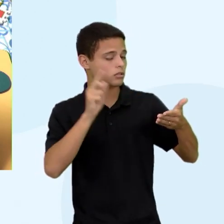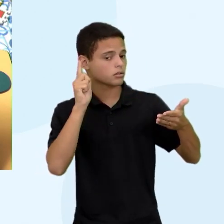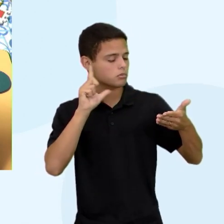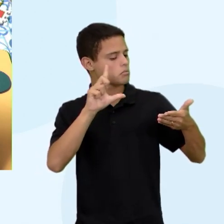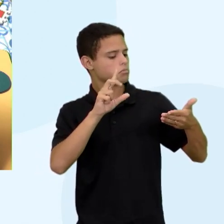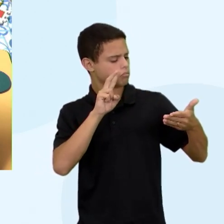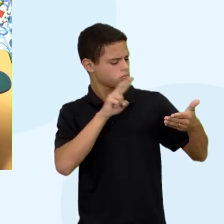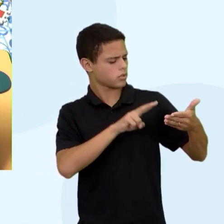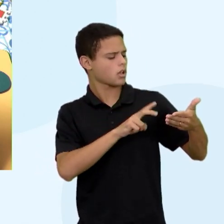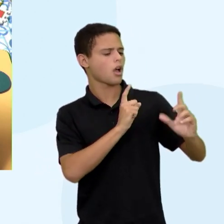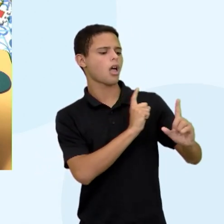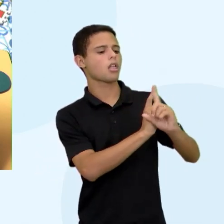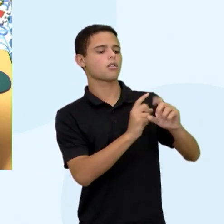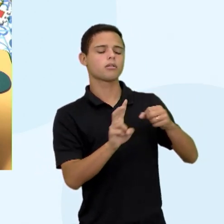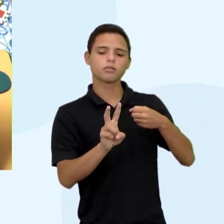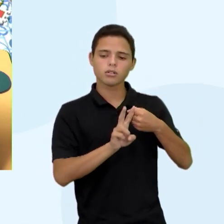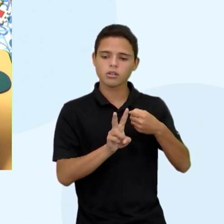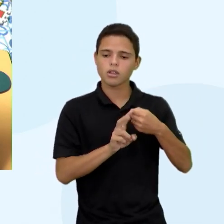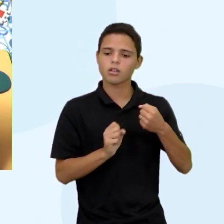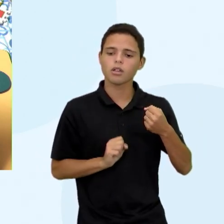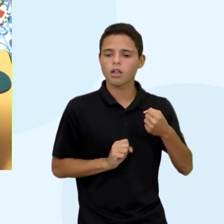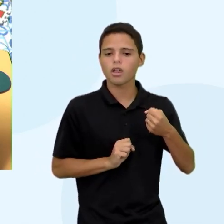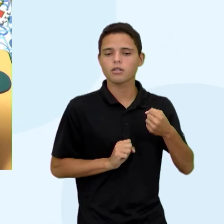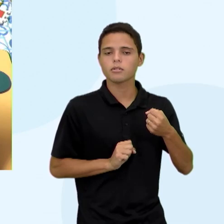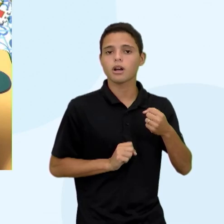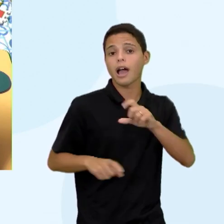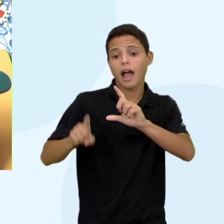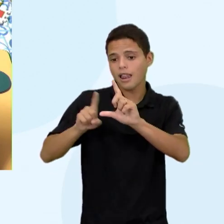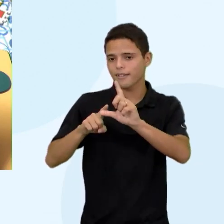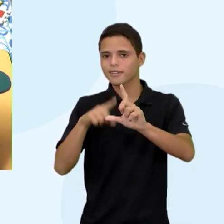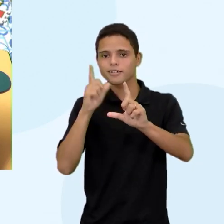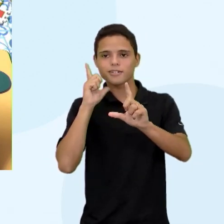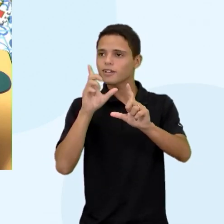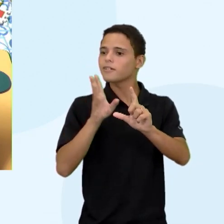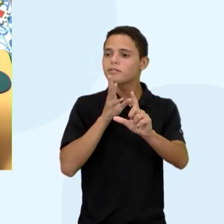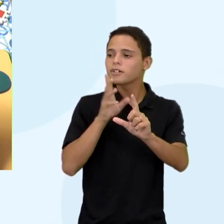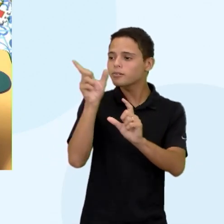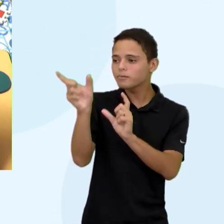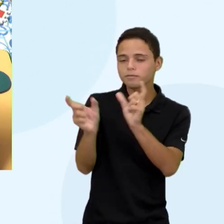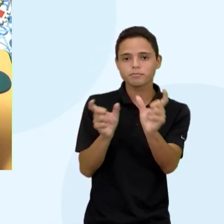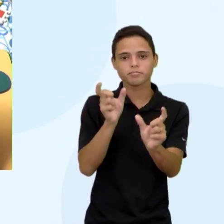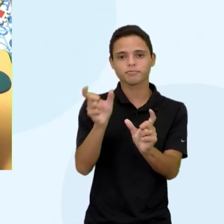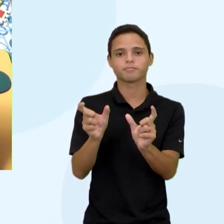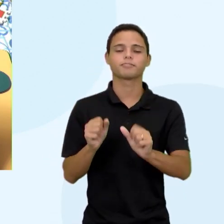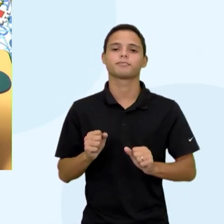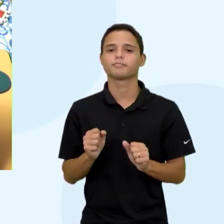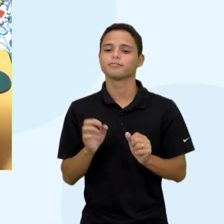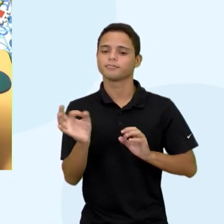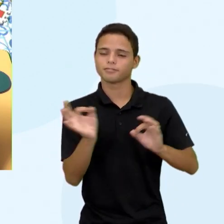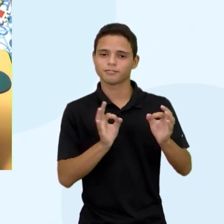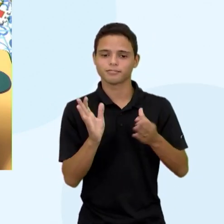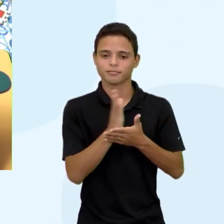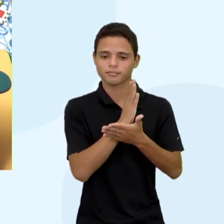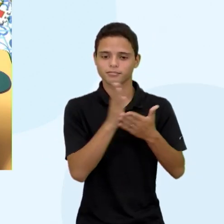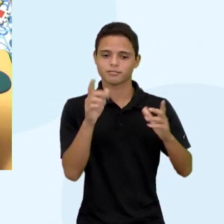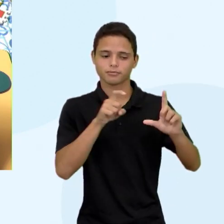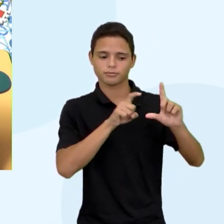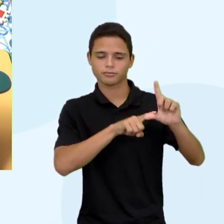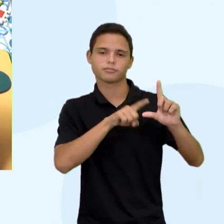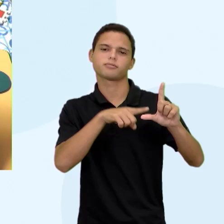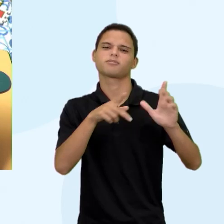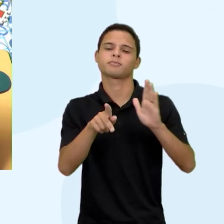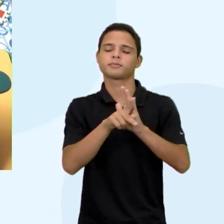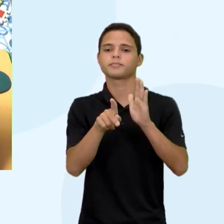reconhecer a sílaba, se ele consegue reconhecer a letra e tudo. Então, aí eu confeccionei algumas letras